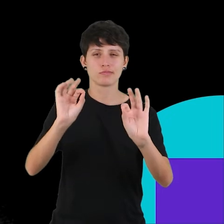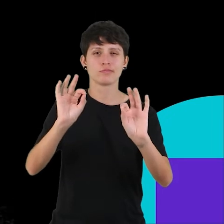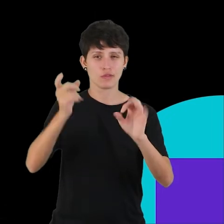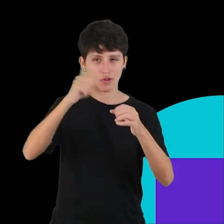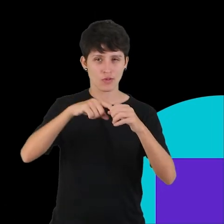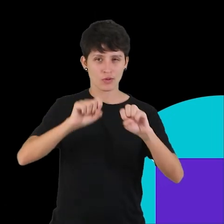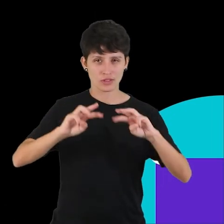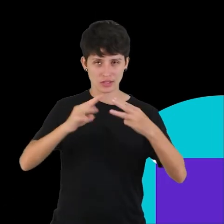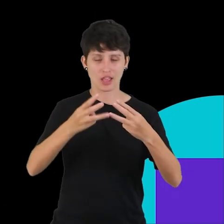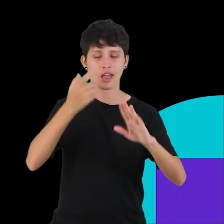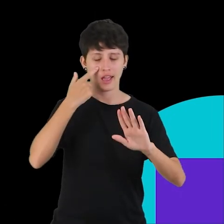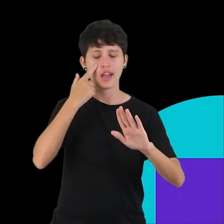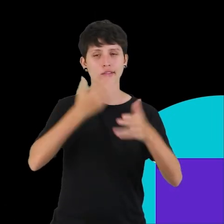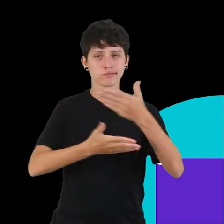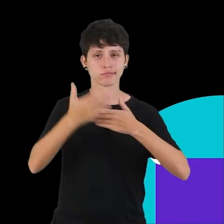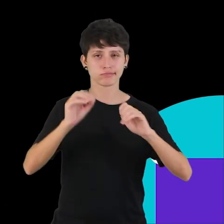afasta alimentos saudáveis.